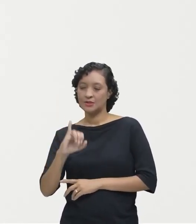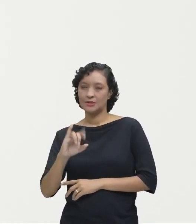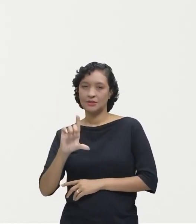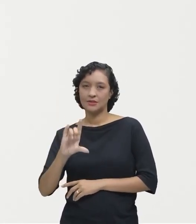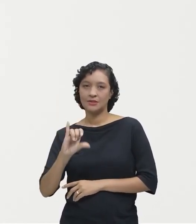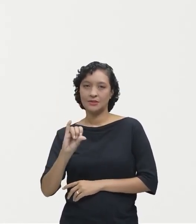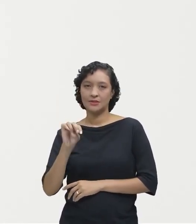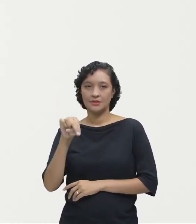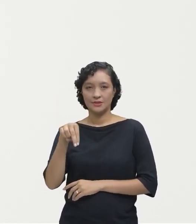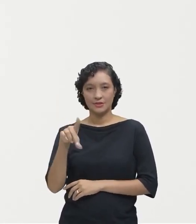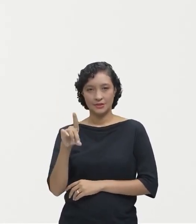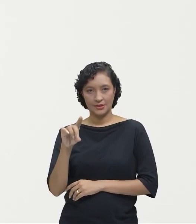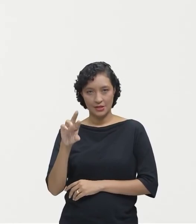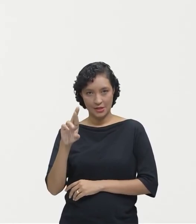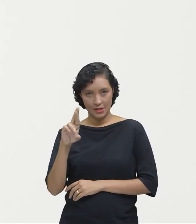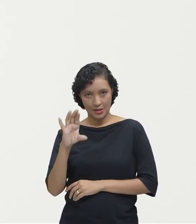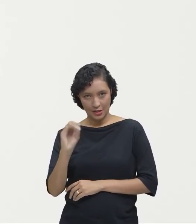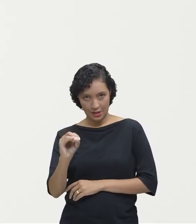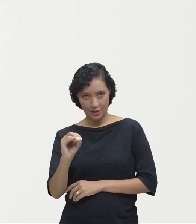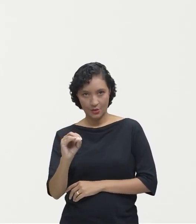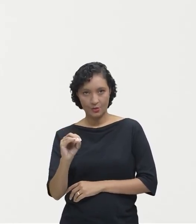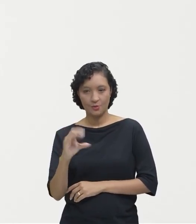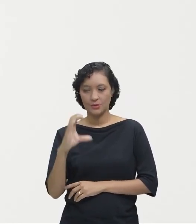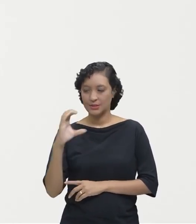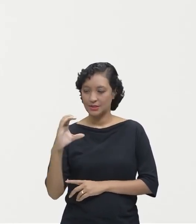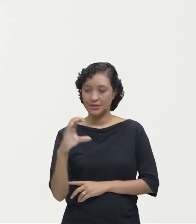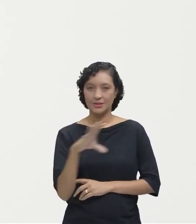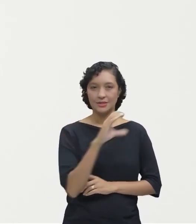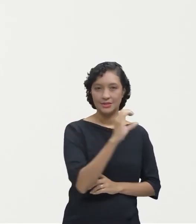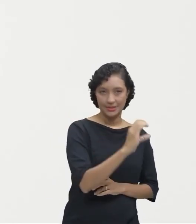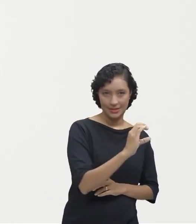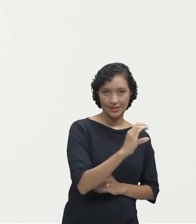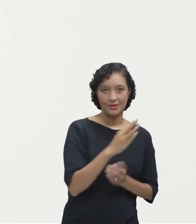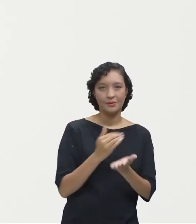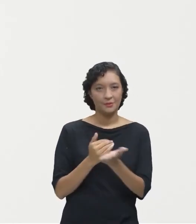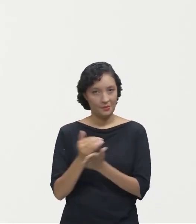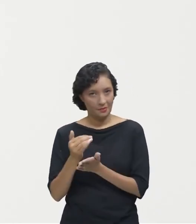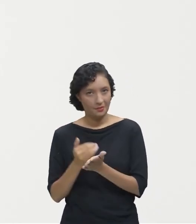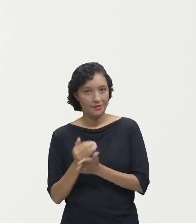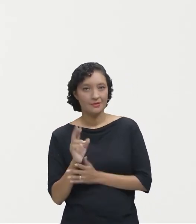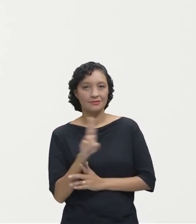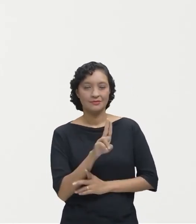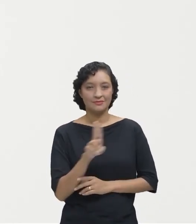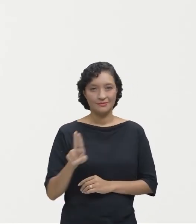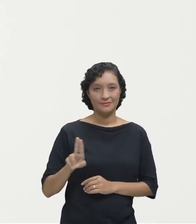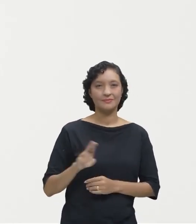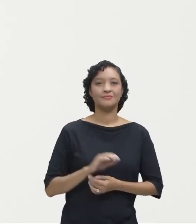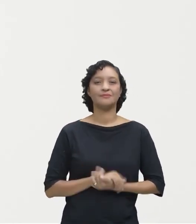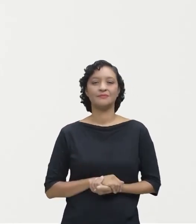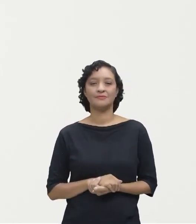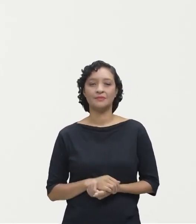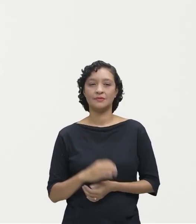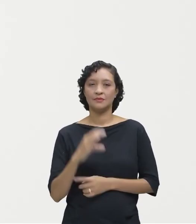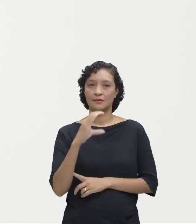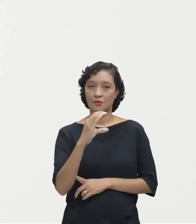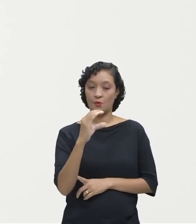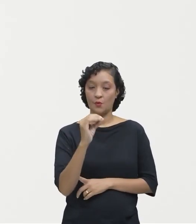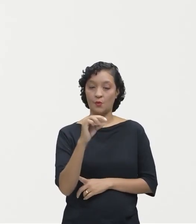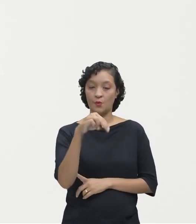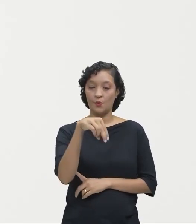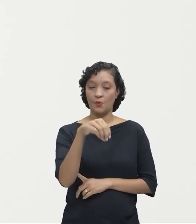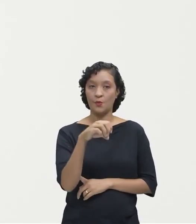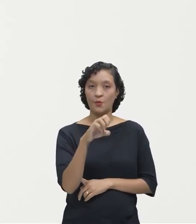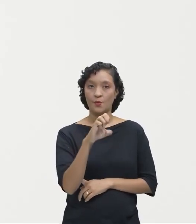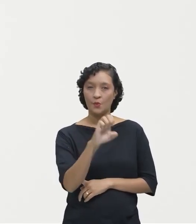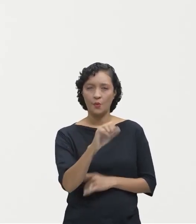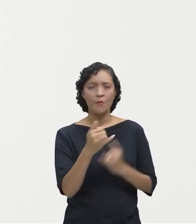C. C de cone e C de cilindro. O cone tem a formazinha